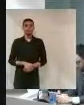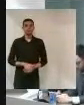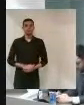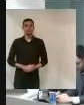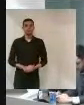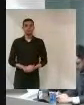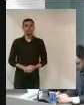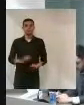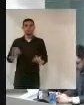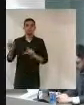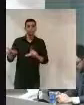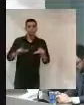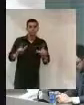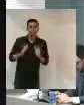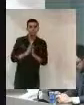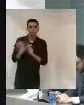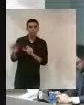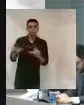Pode passar, por favor, então?